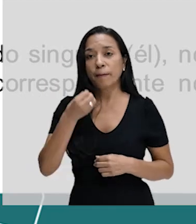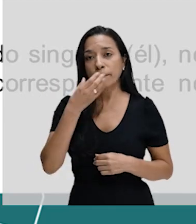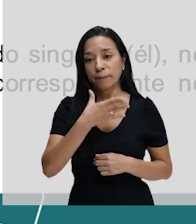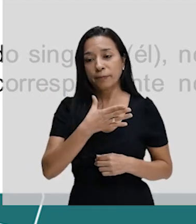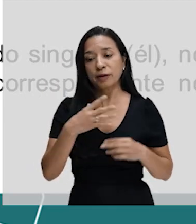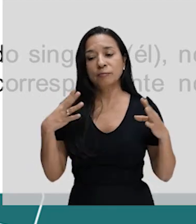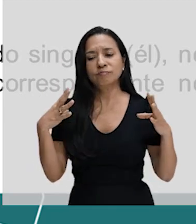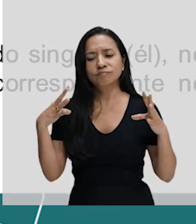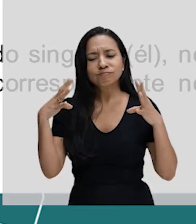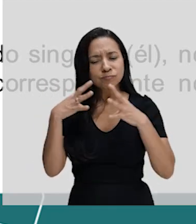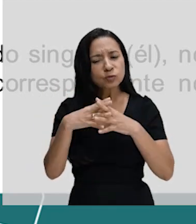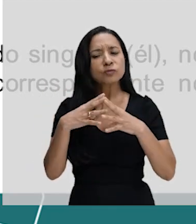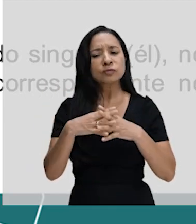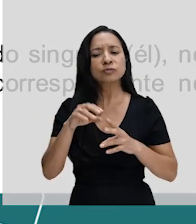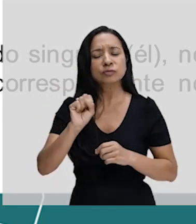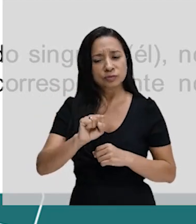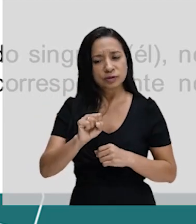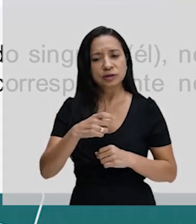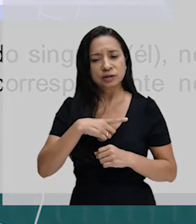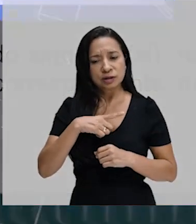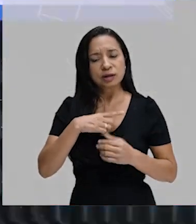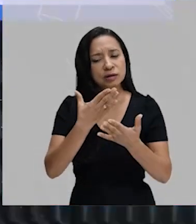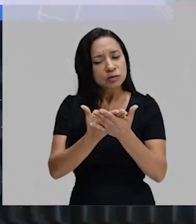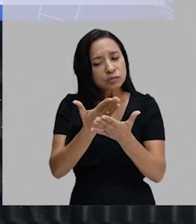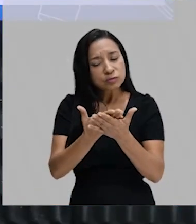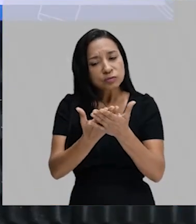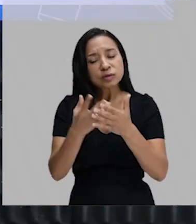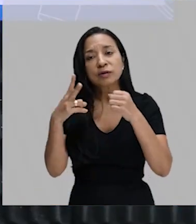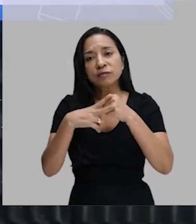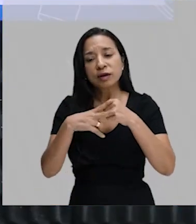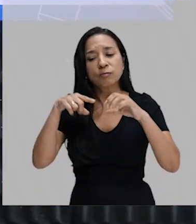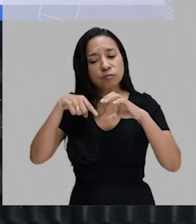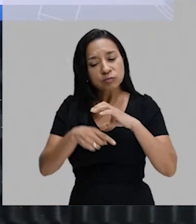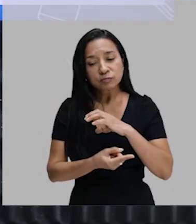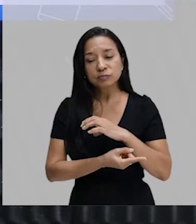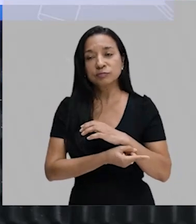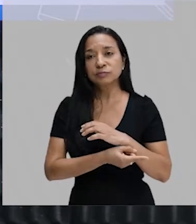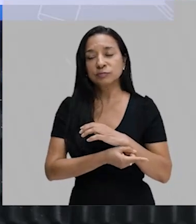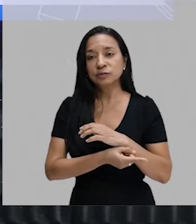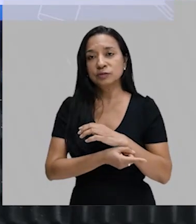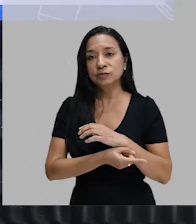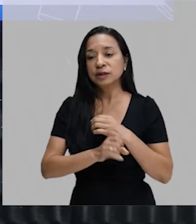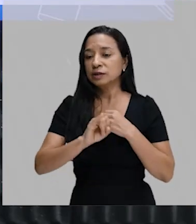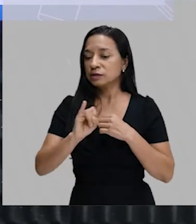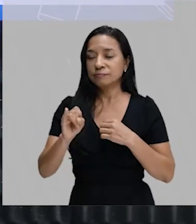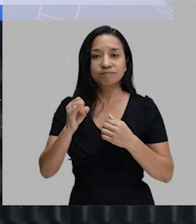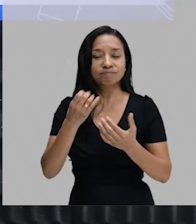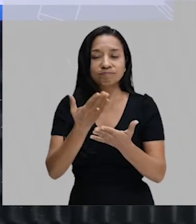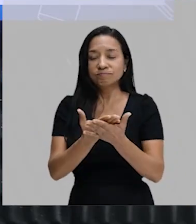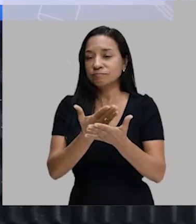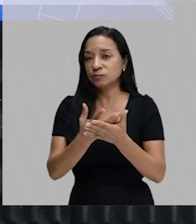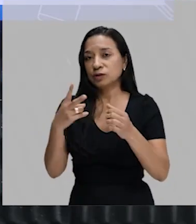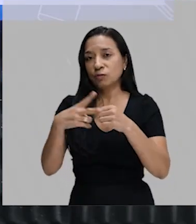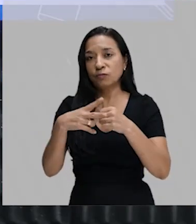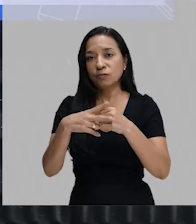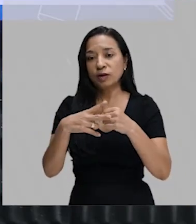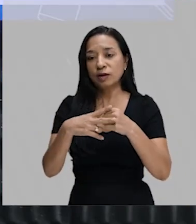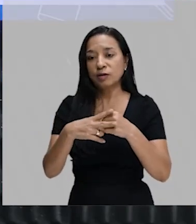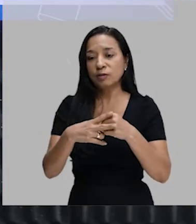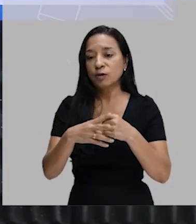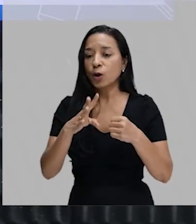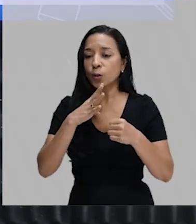é complicado? É complicado. Eu tenho que estudar verbo, professora? Tenho que estudar verbo. Se eu não estudar o verbo e conhecer